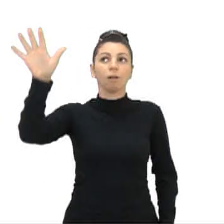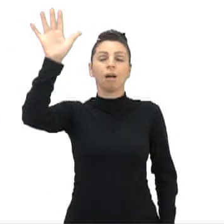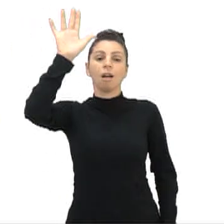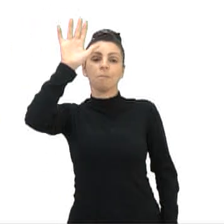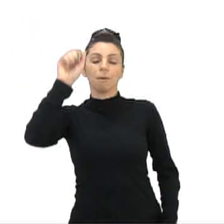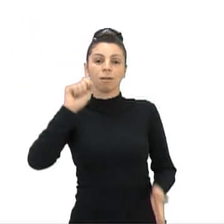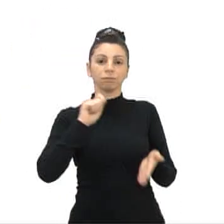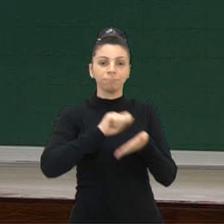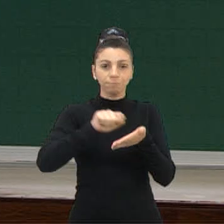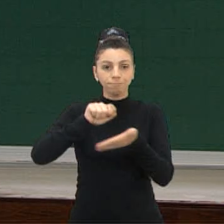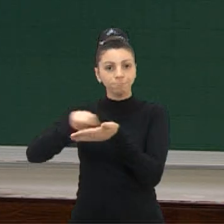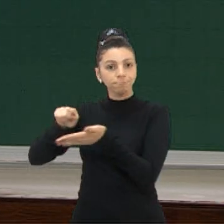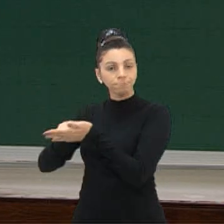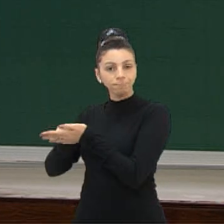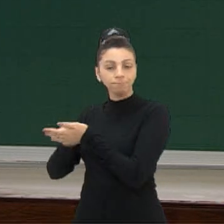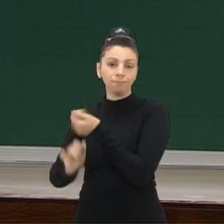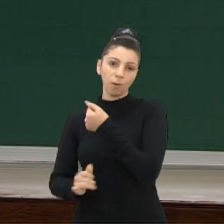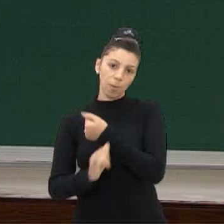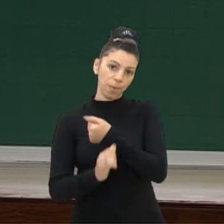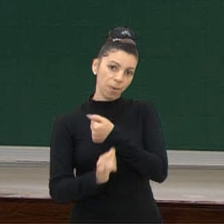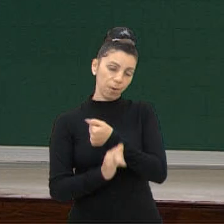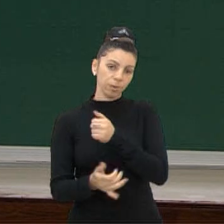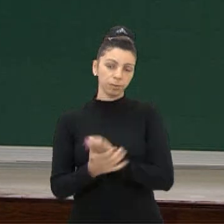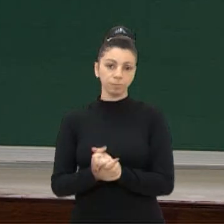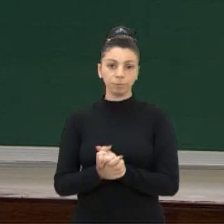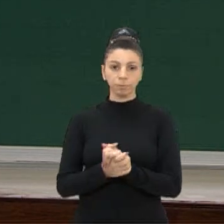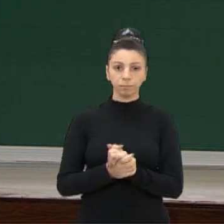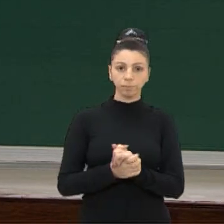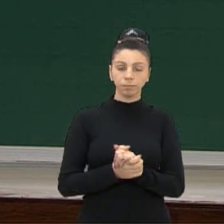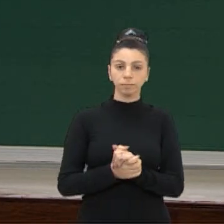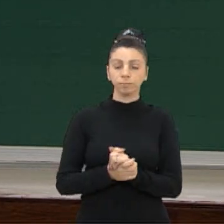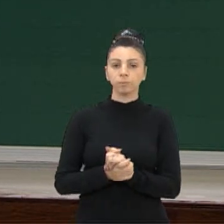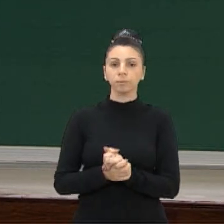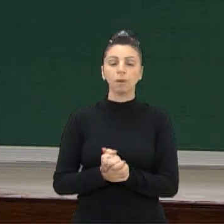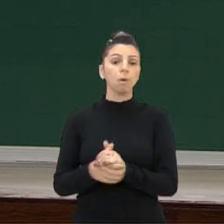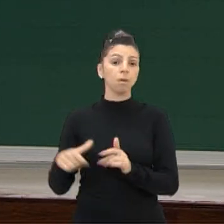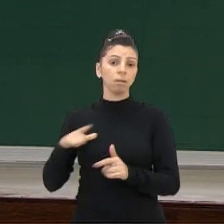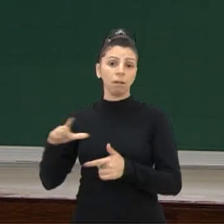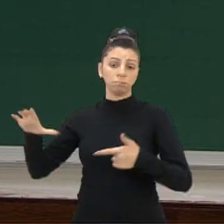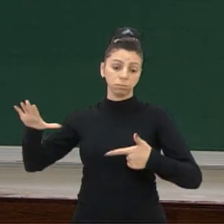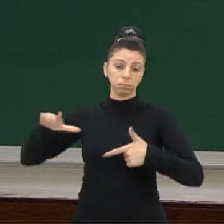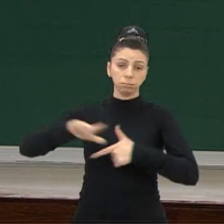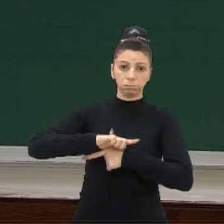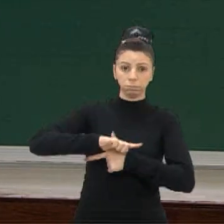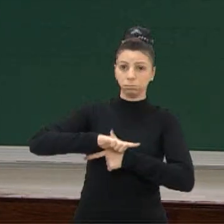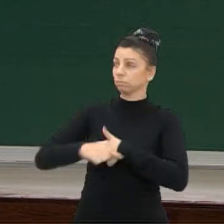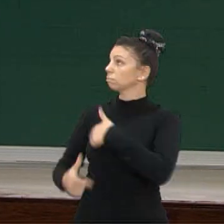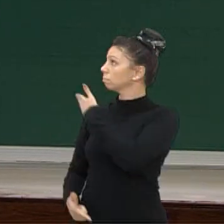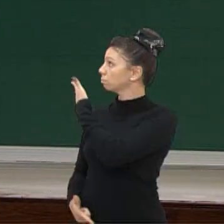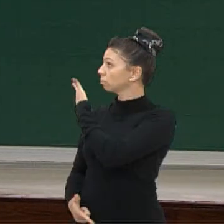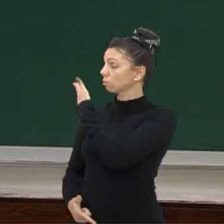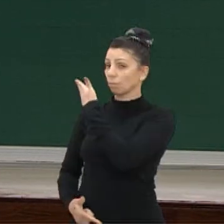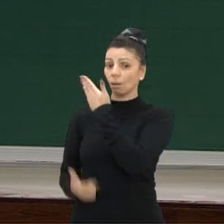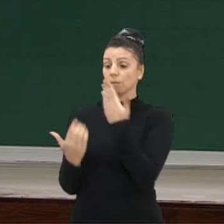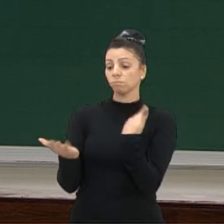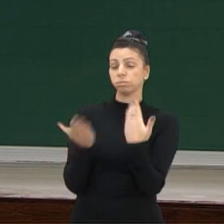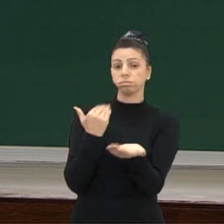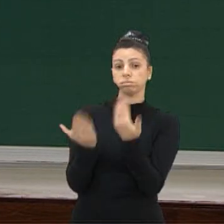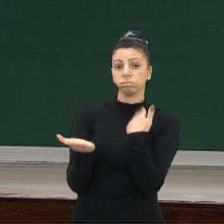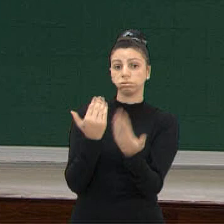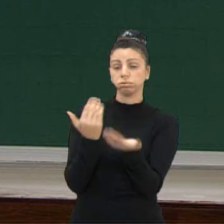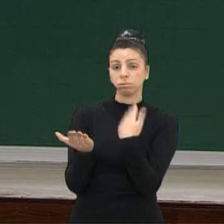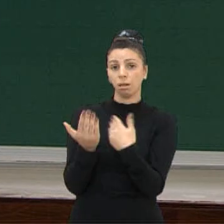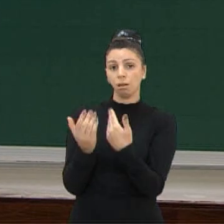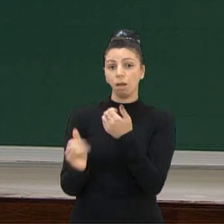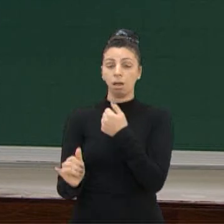retomada do recurso que a gente chama de metalinguagem, que é quando o escritor, nesse caso o cronista, dialoga com o leitor.